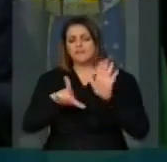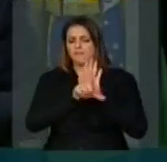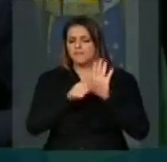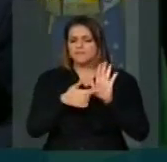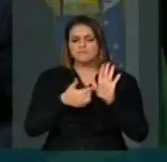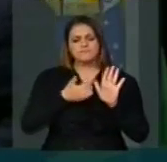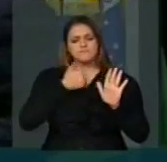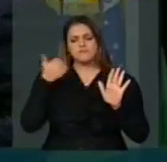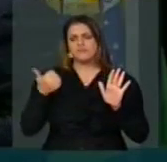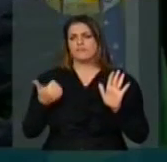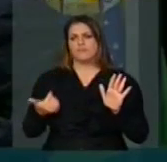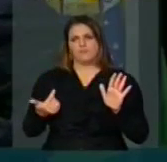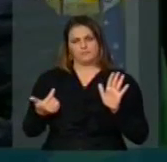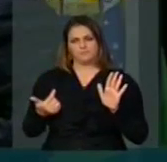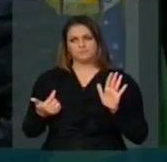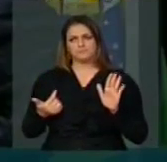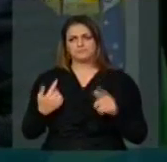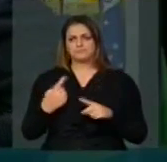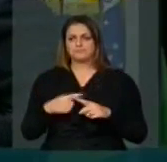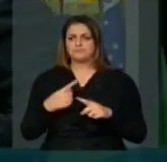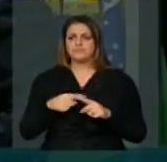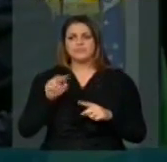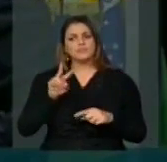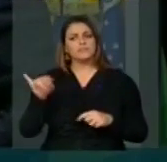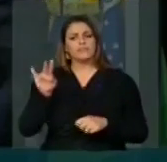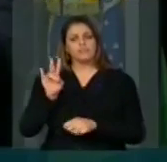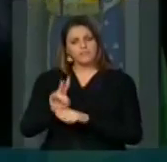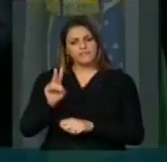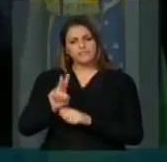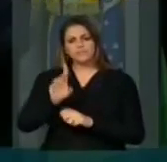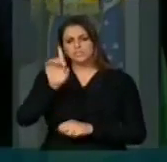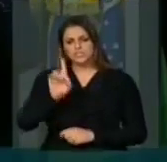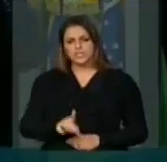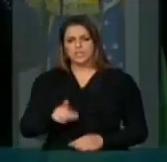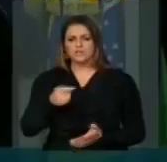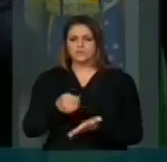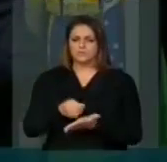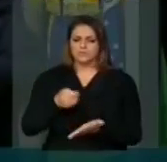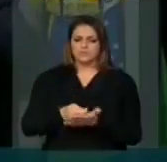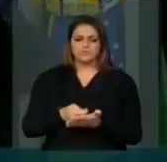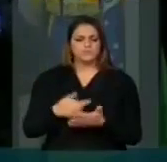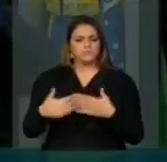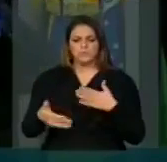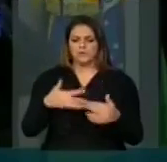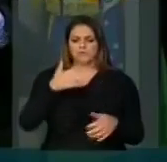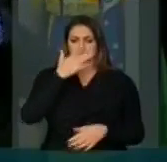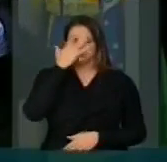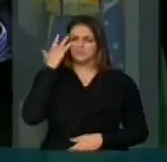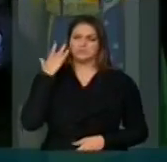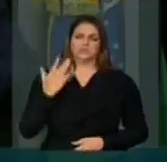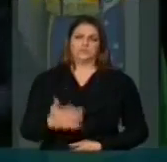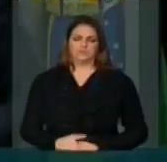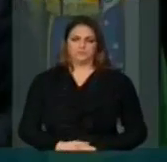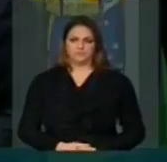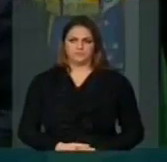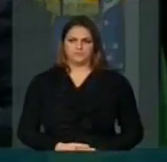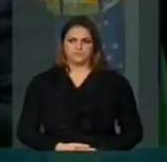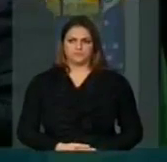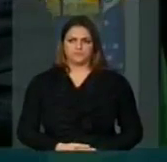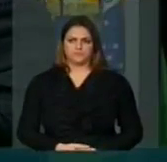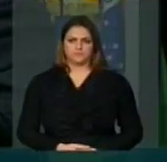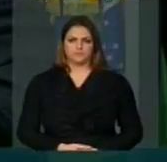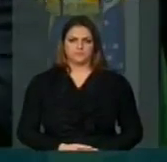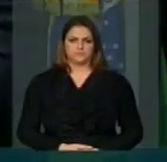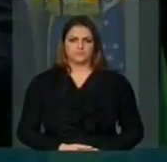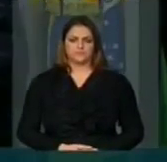produziu no sentido de defender direitos e garantias, seja de quem for. sem a menor sombra de dúvida, essa